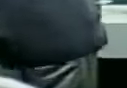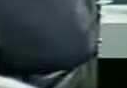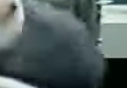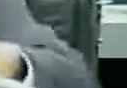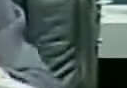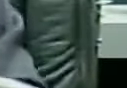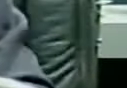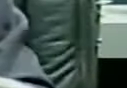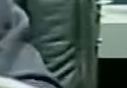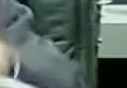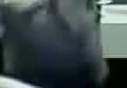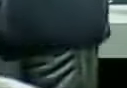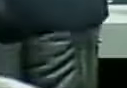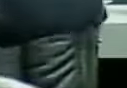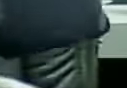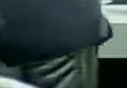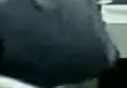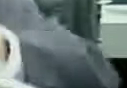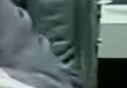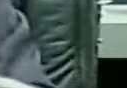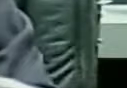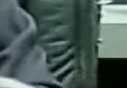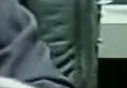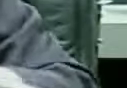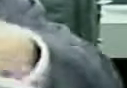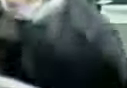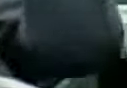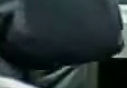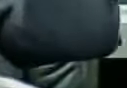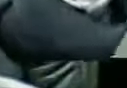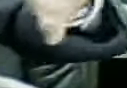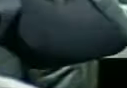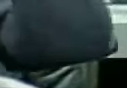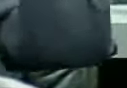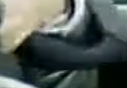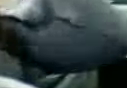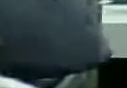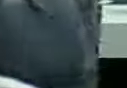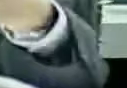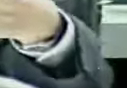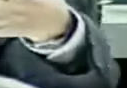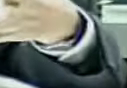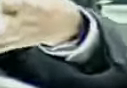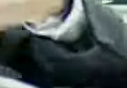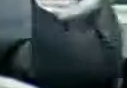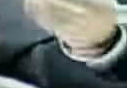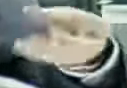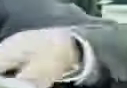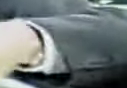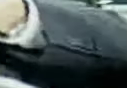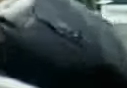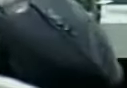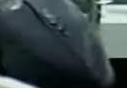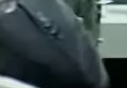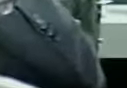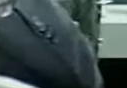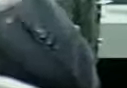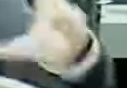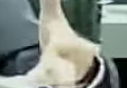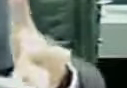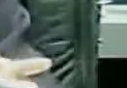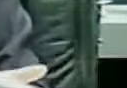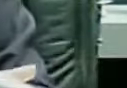querendo colocar isso na marra, e Vossa Excelência, ao trazer aqui posicionamento oficial dos órgãos públicos